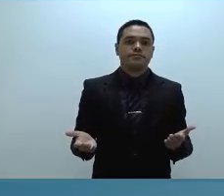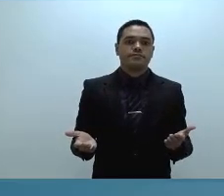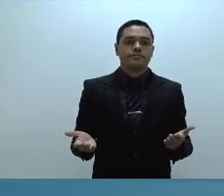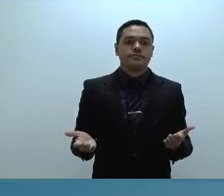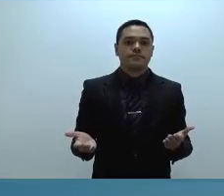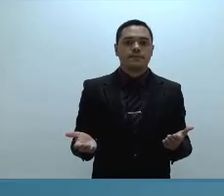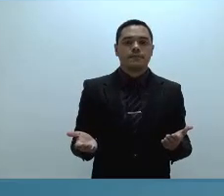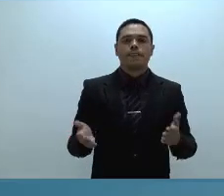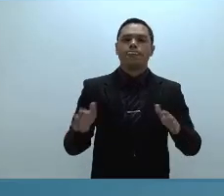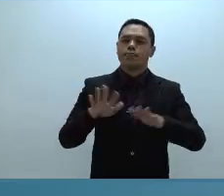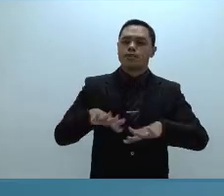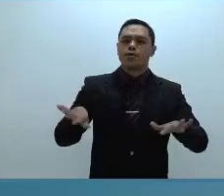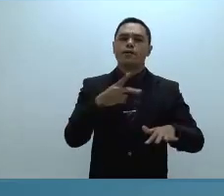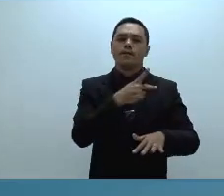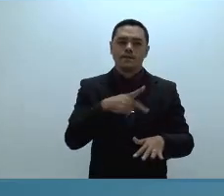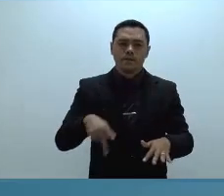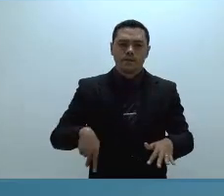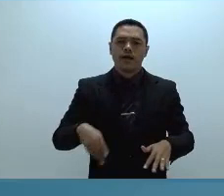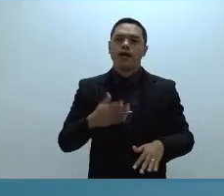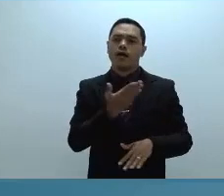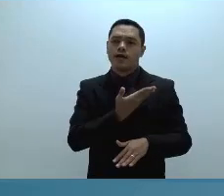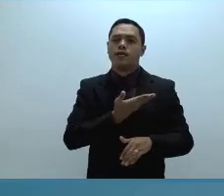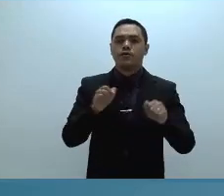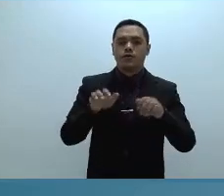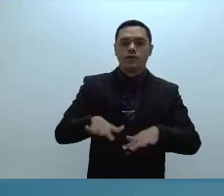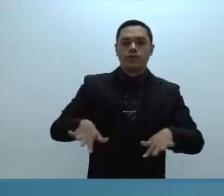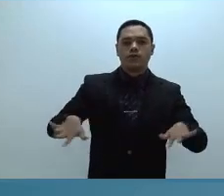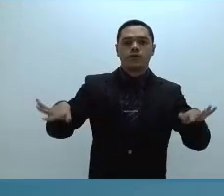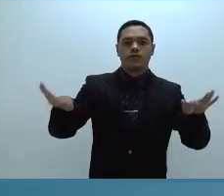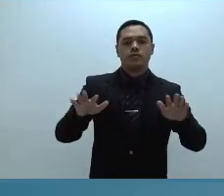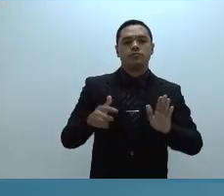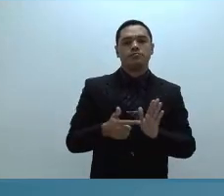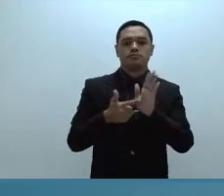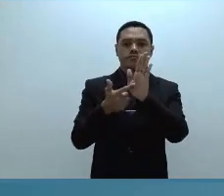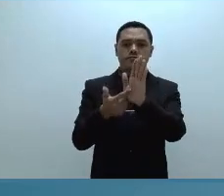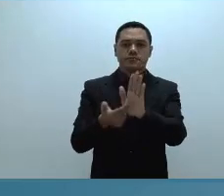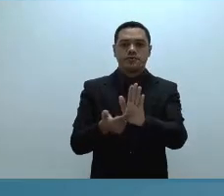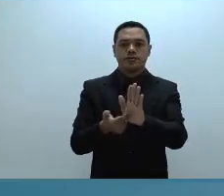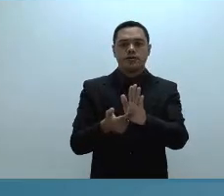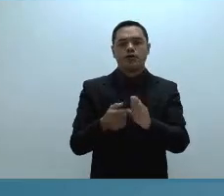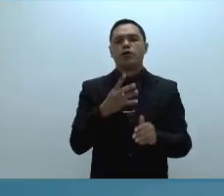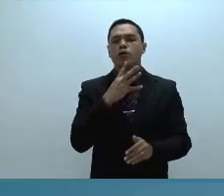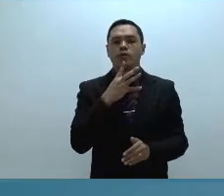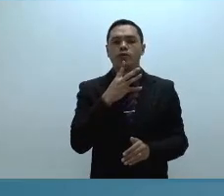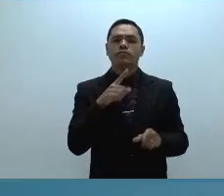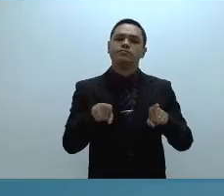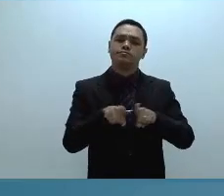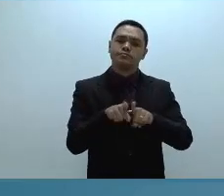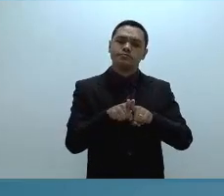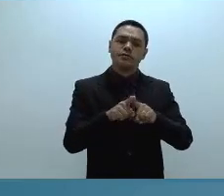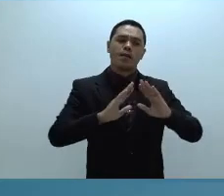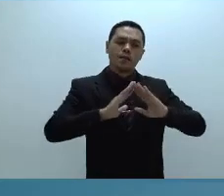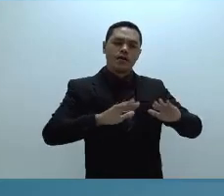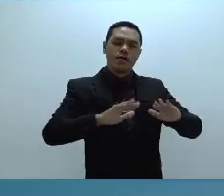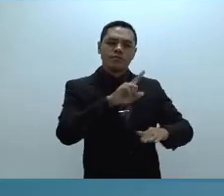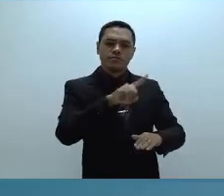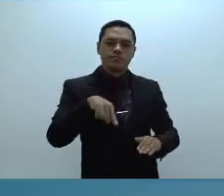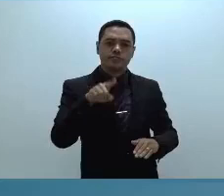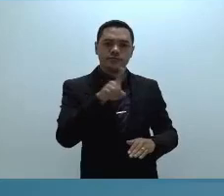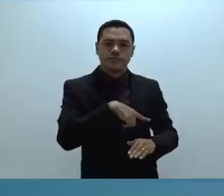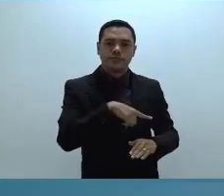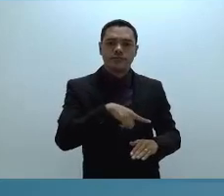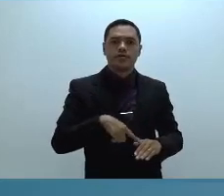pare, senhor presidente, ante o exposto, eu conheço e nego o provimento ao agravo interno nos termos